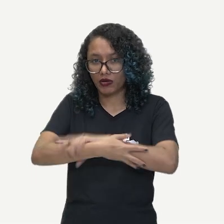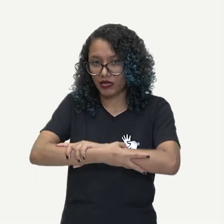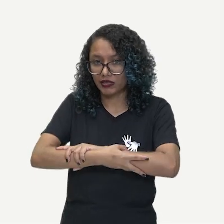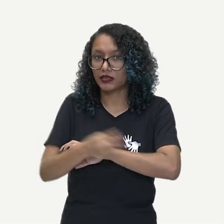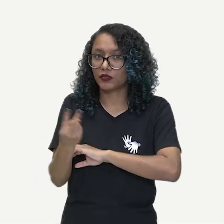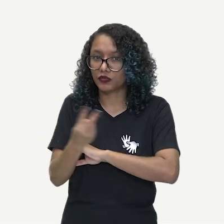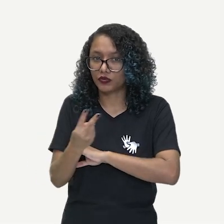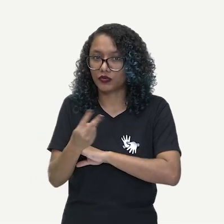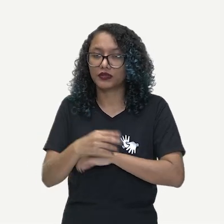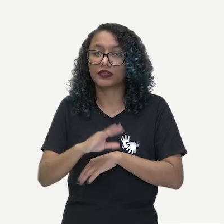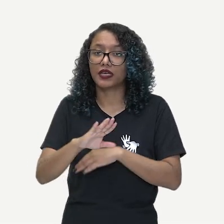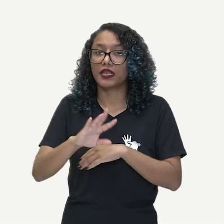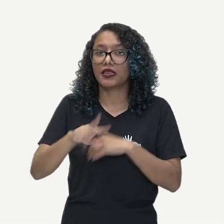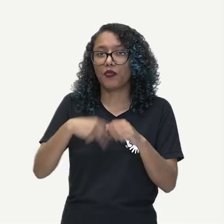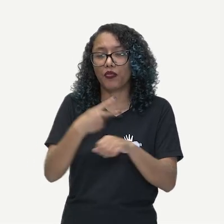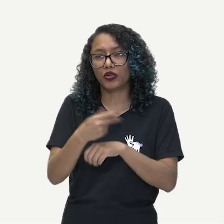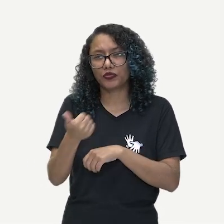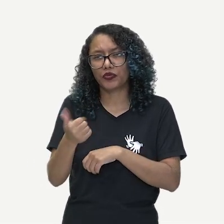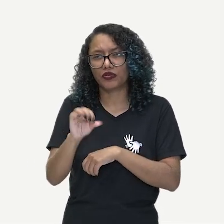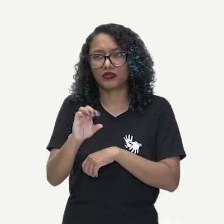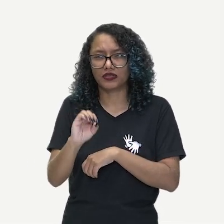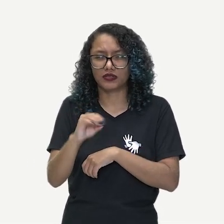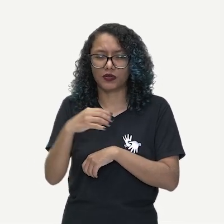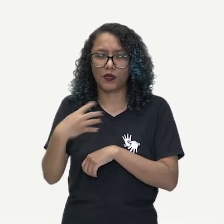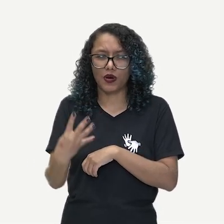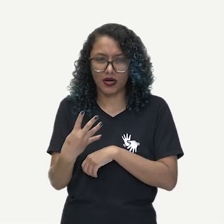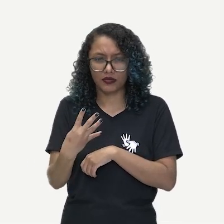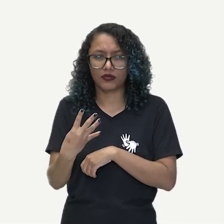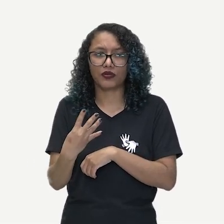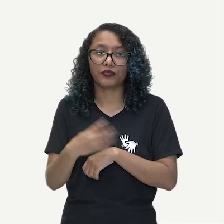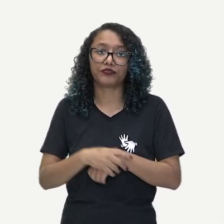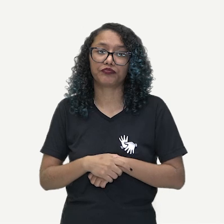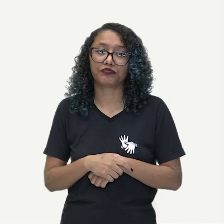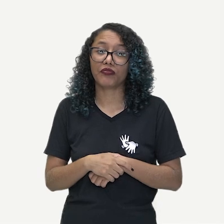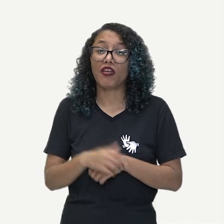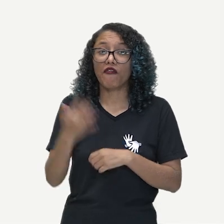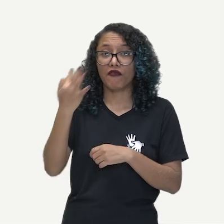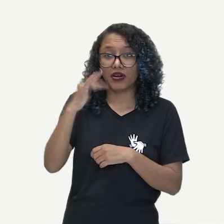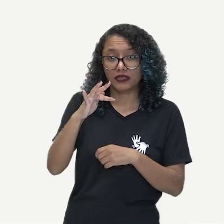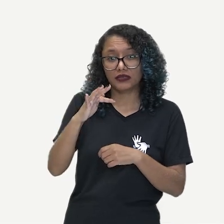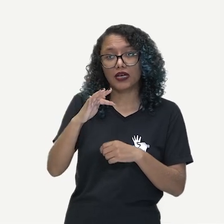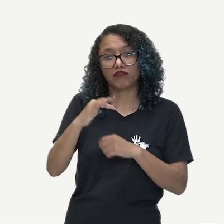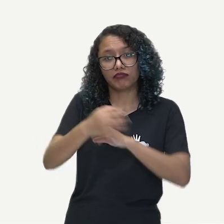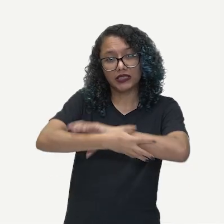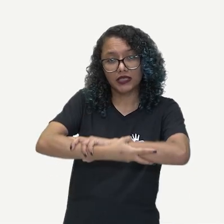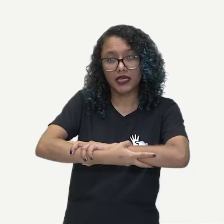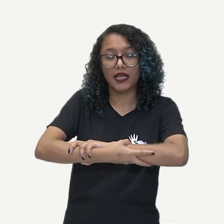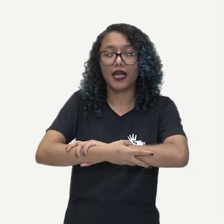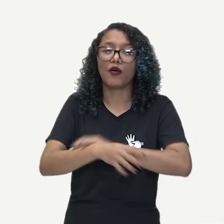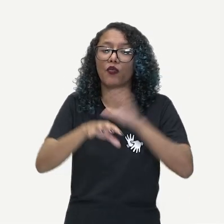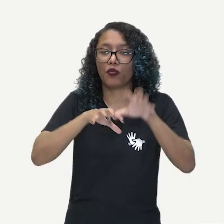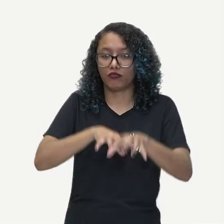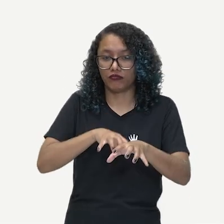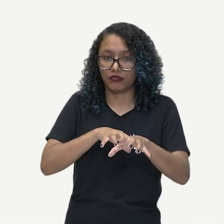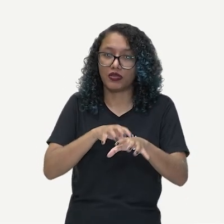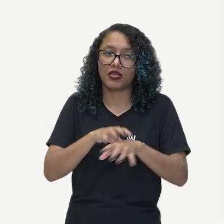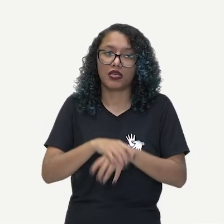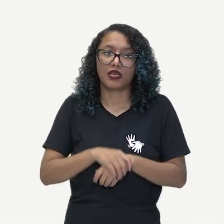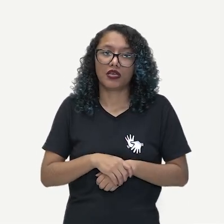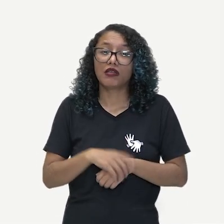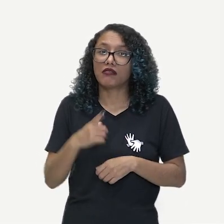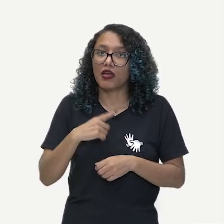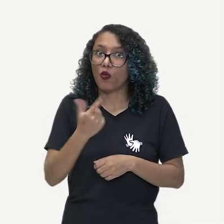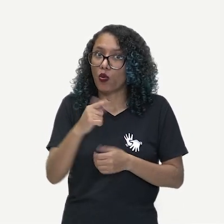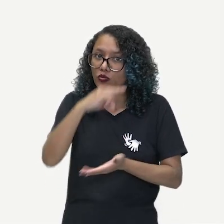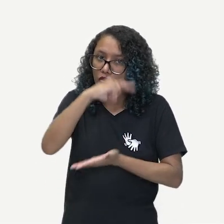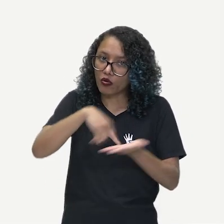Em 1904, é a vez da França com o Reino Unido e eles assinam a Entente